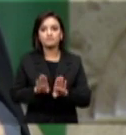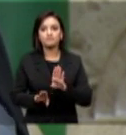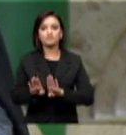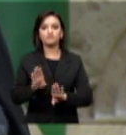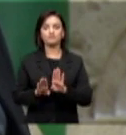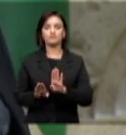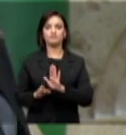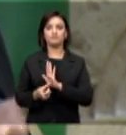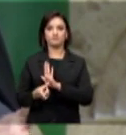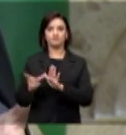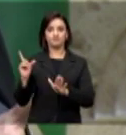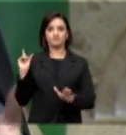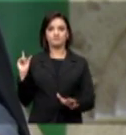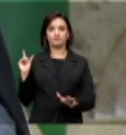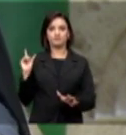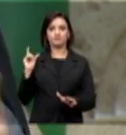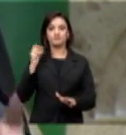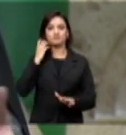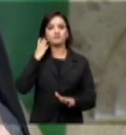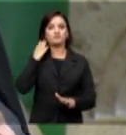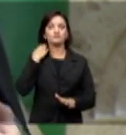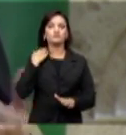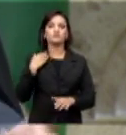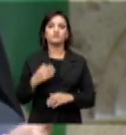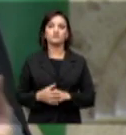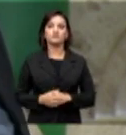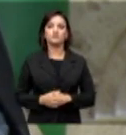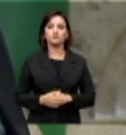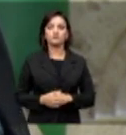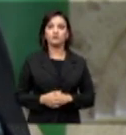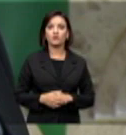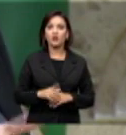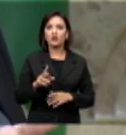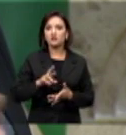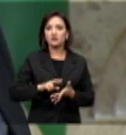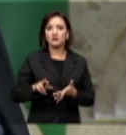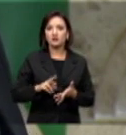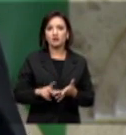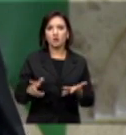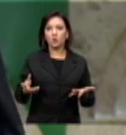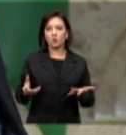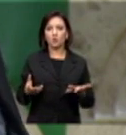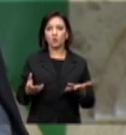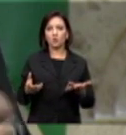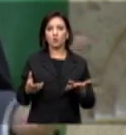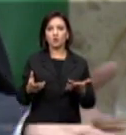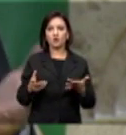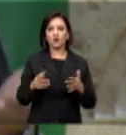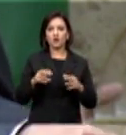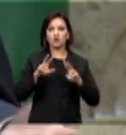não da gestão de política alguma, não de legislar, obviamente, acerca de políticas,